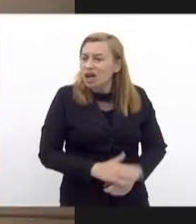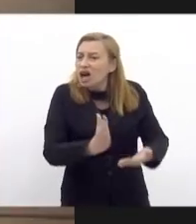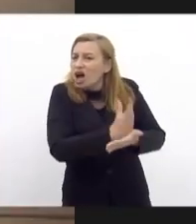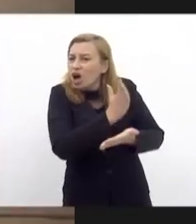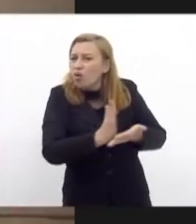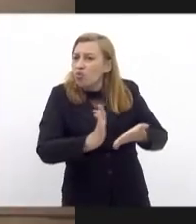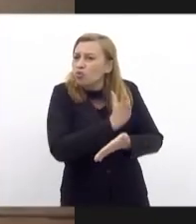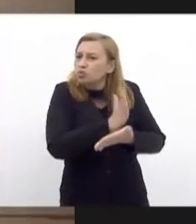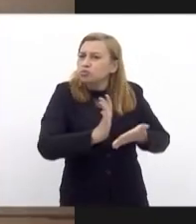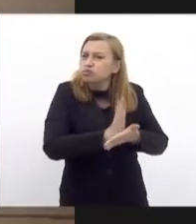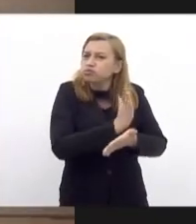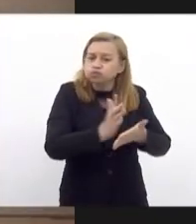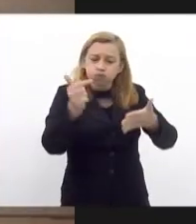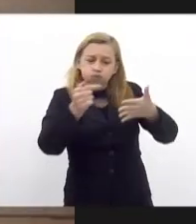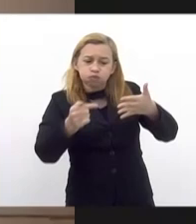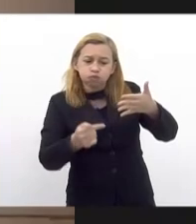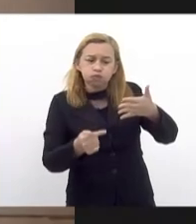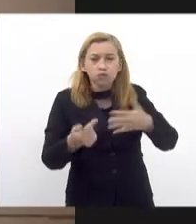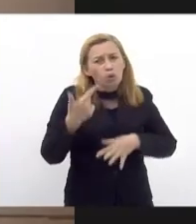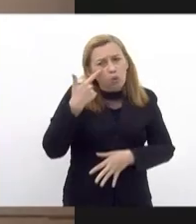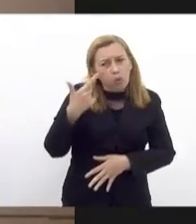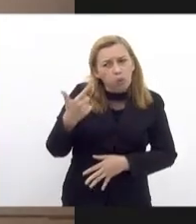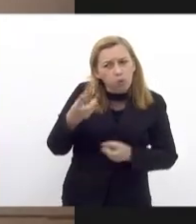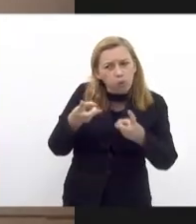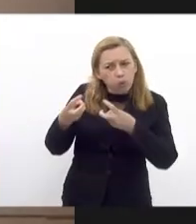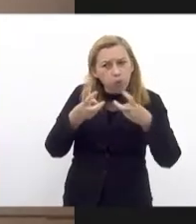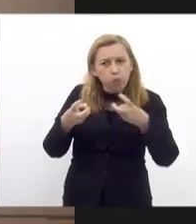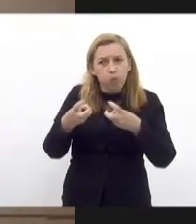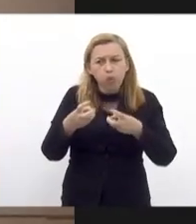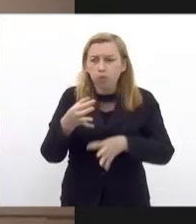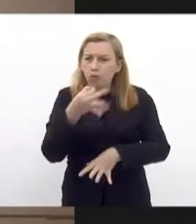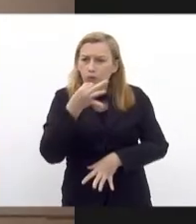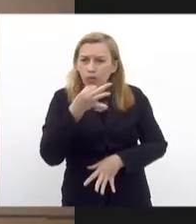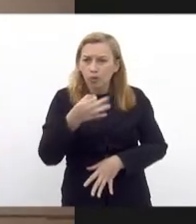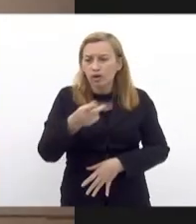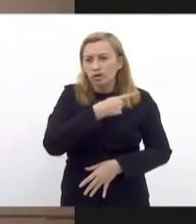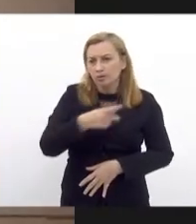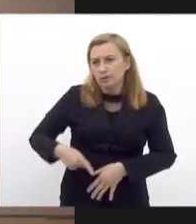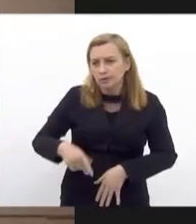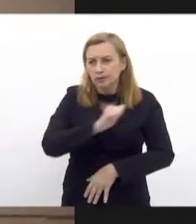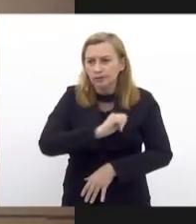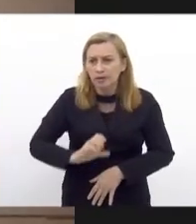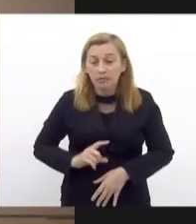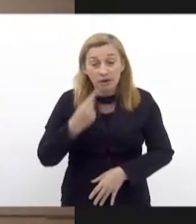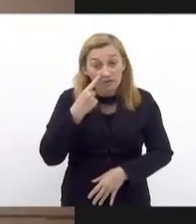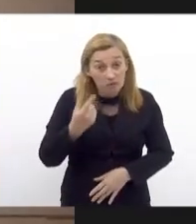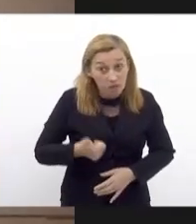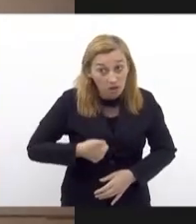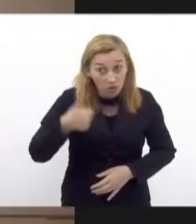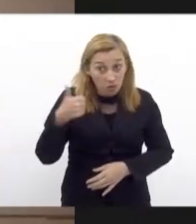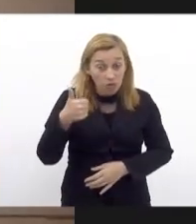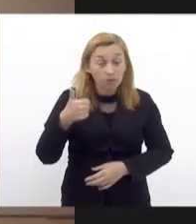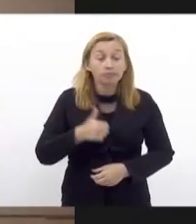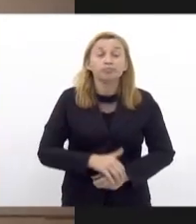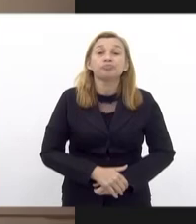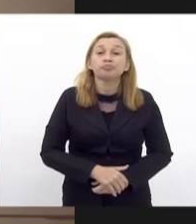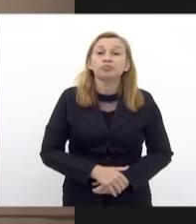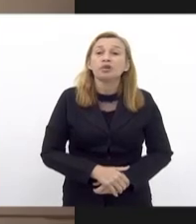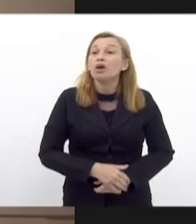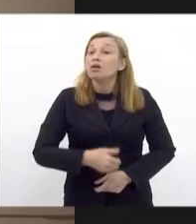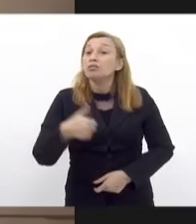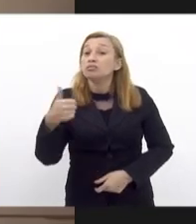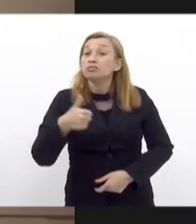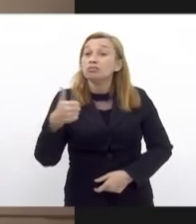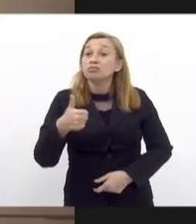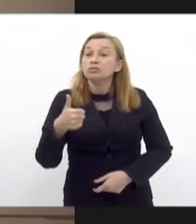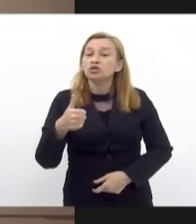algum passo a passo do que eu pesquei aqui, e eu quero colocar como sugestão, presidente André, para você arrematar, como merecido. Primeiro,